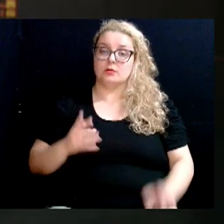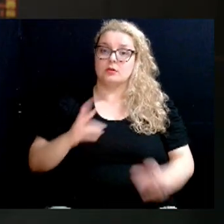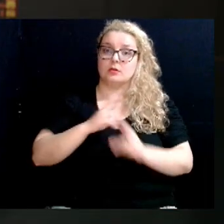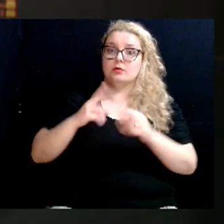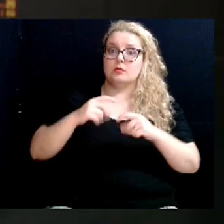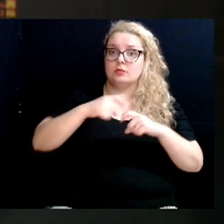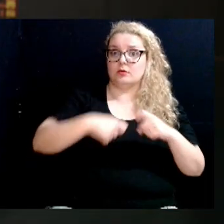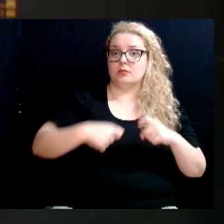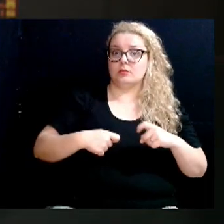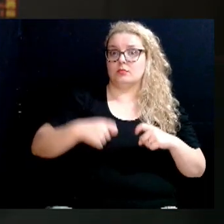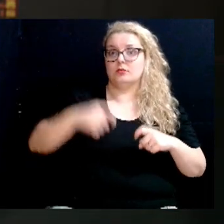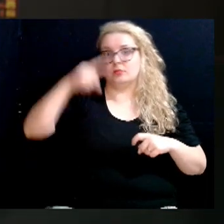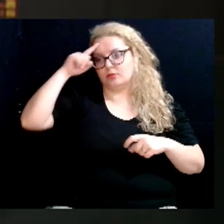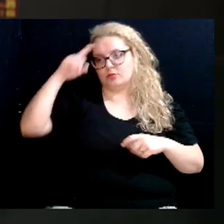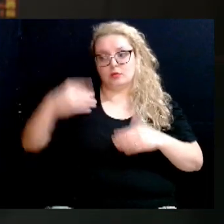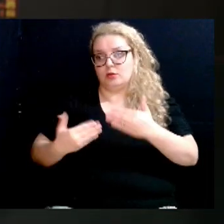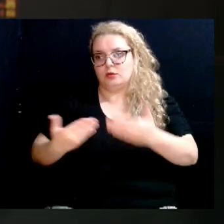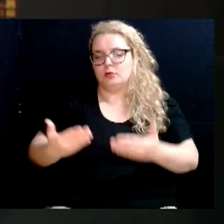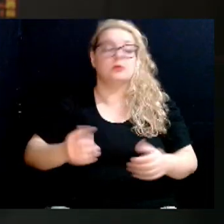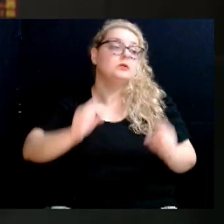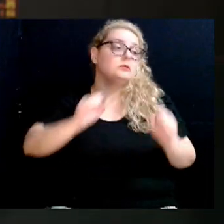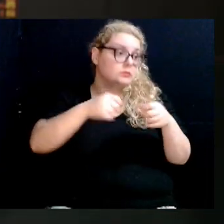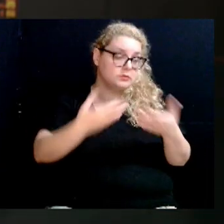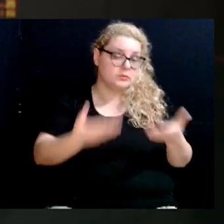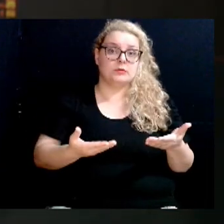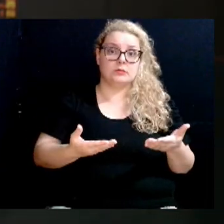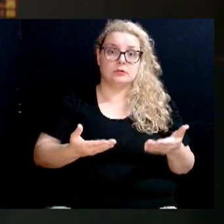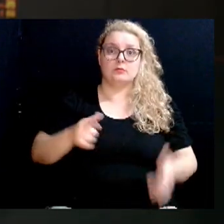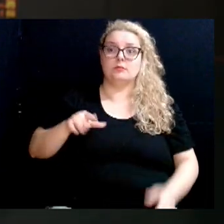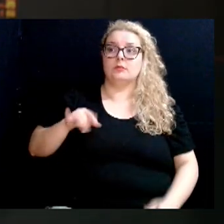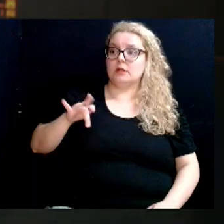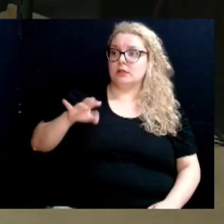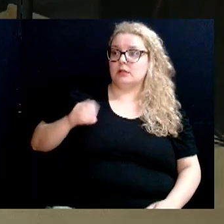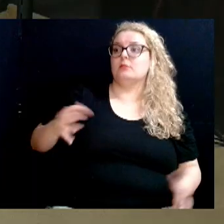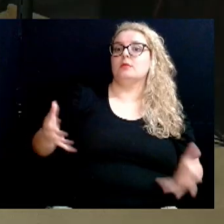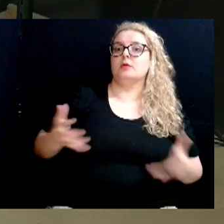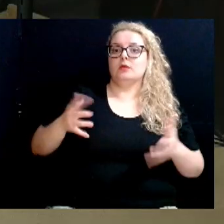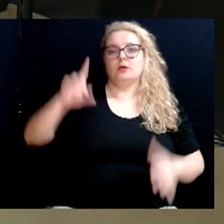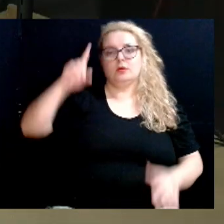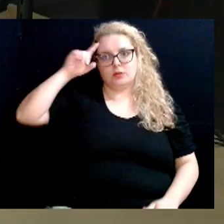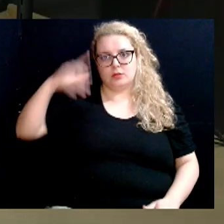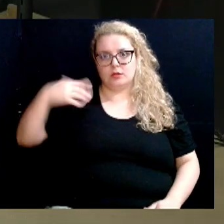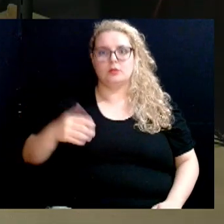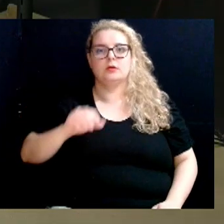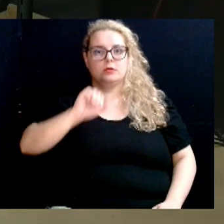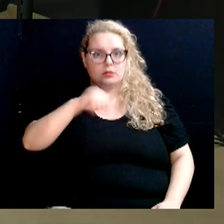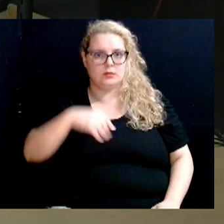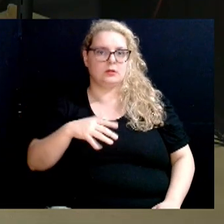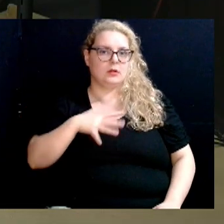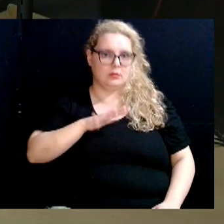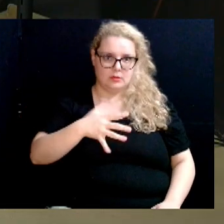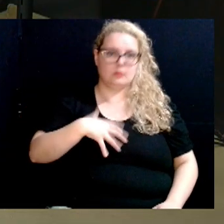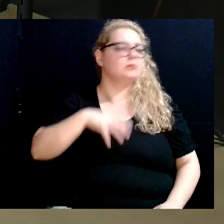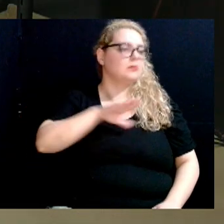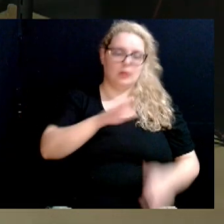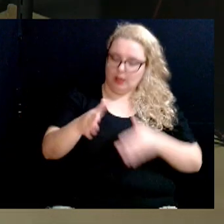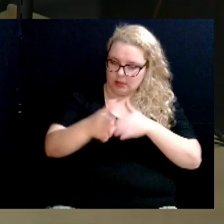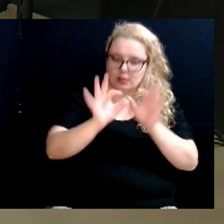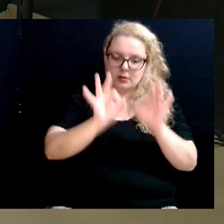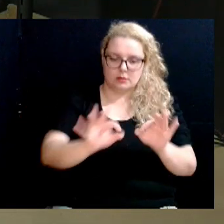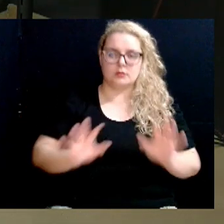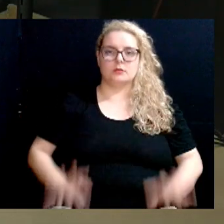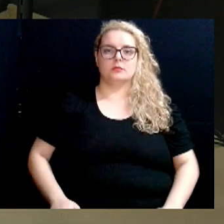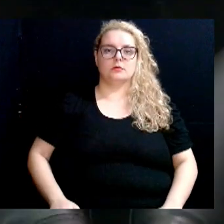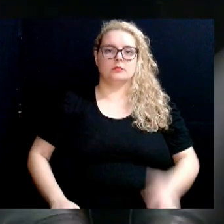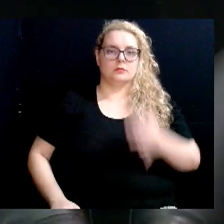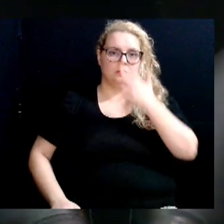naquele todos os dias. Exato. Mas a libido tem que ser mantida todos os dias. Exatamente. É por aí? É exatamente isso. É exatamente isso.